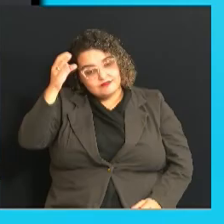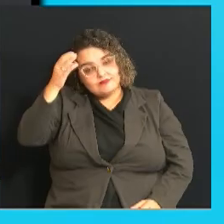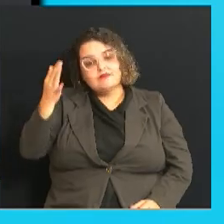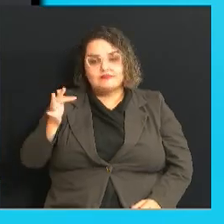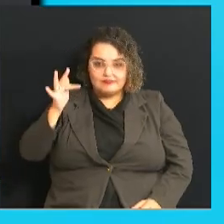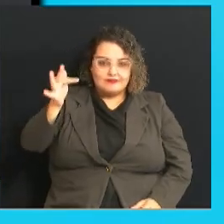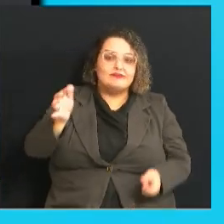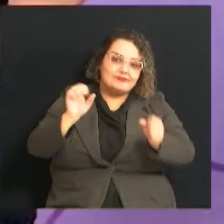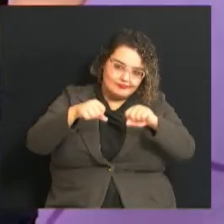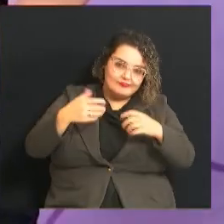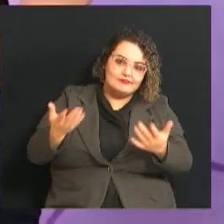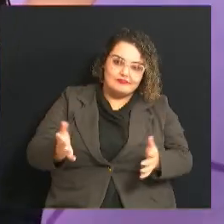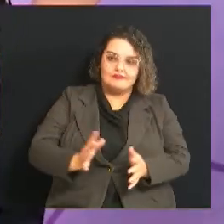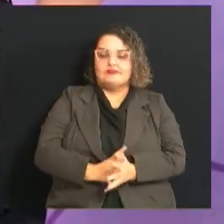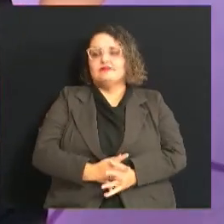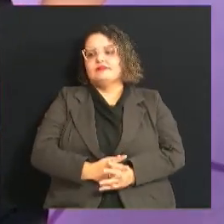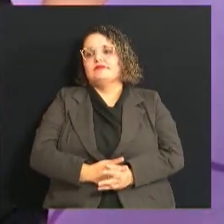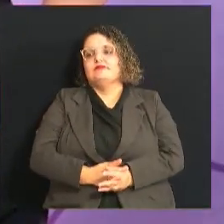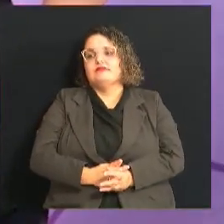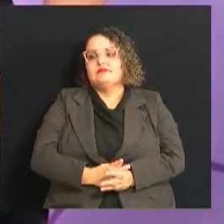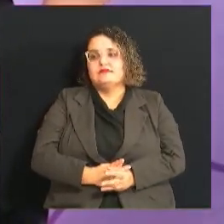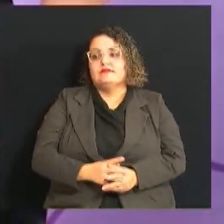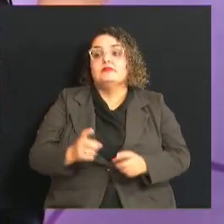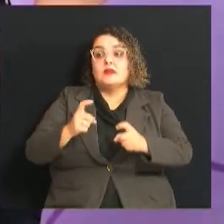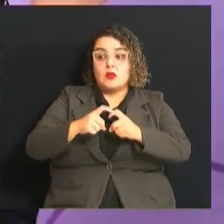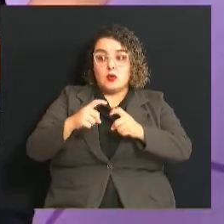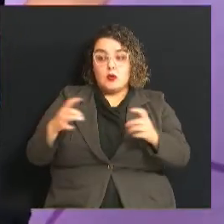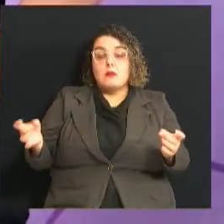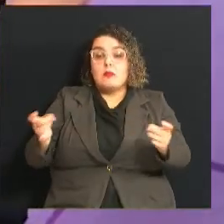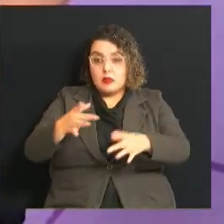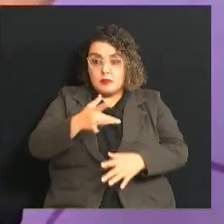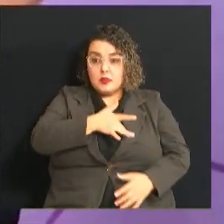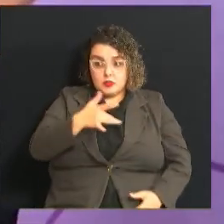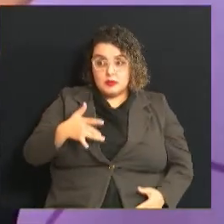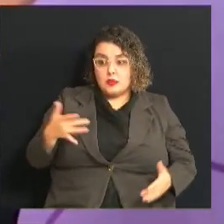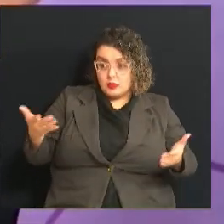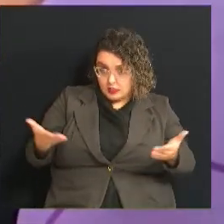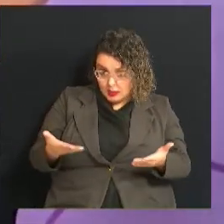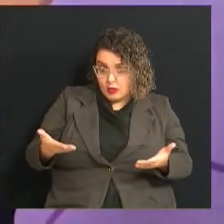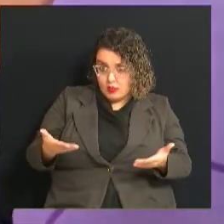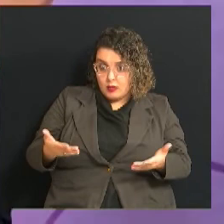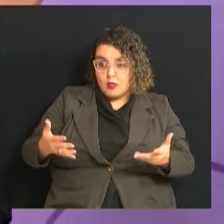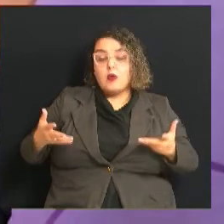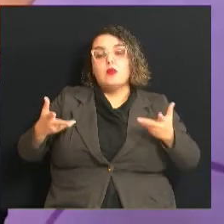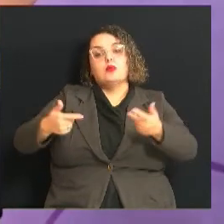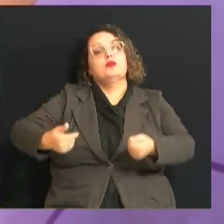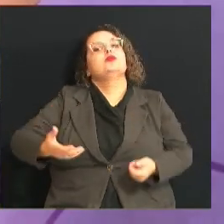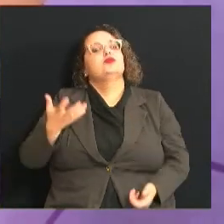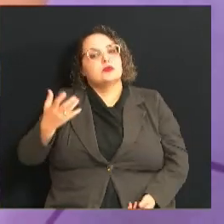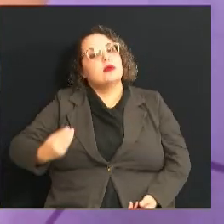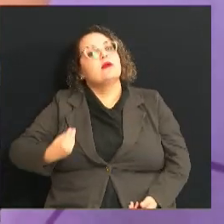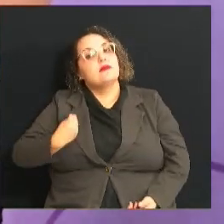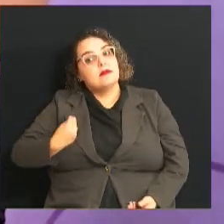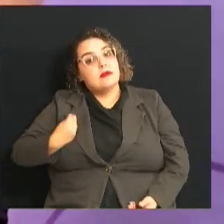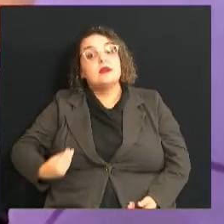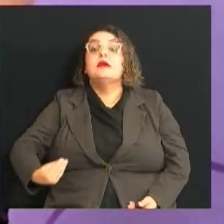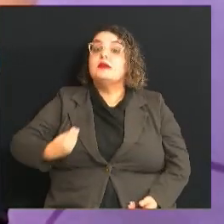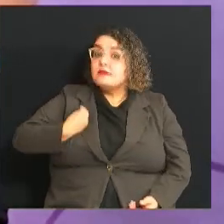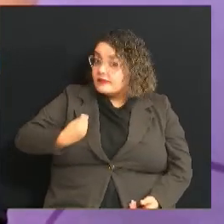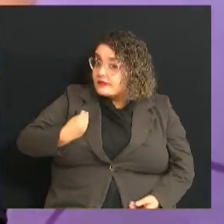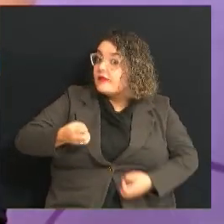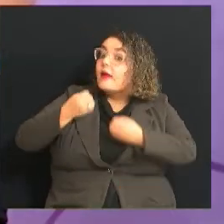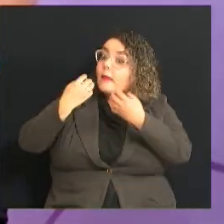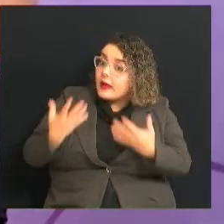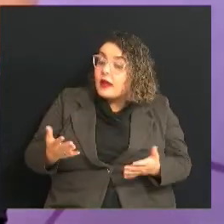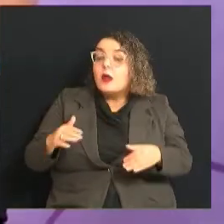sim. Então, para a gente encerrar o Saúde Agora, todo mundo quer viver mais e quer viver bem. Qual